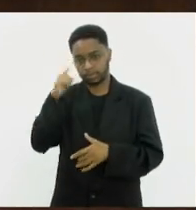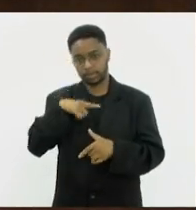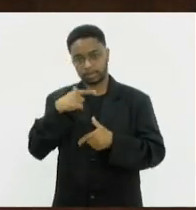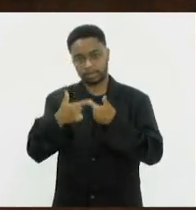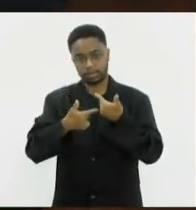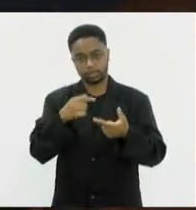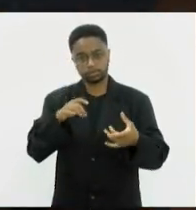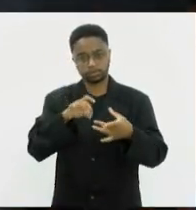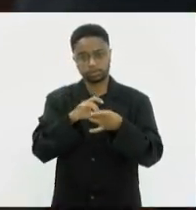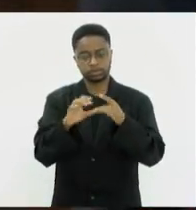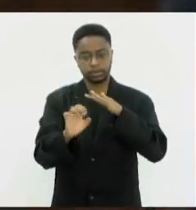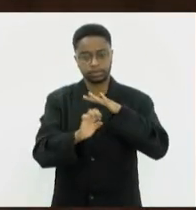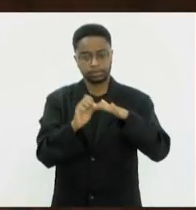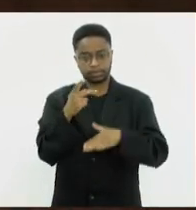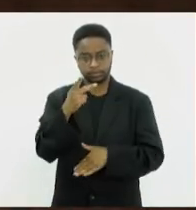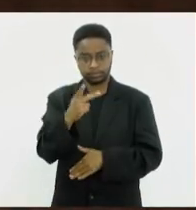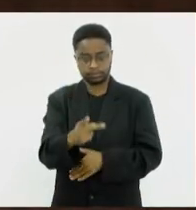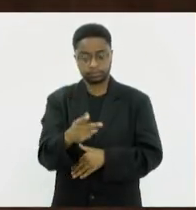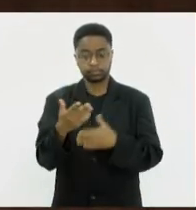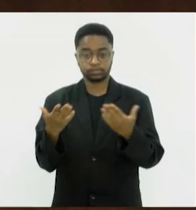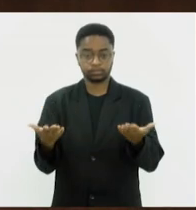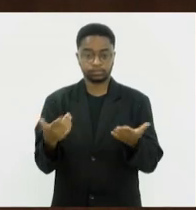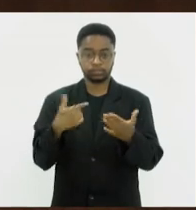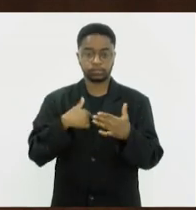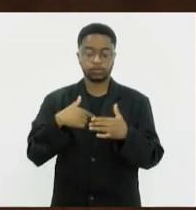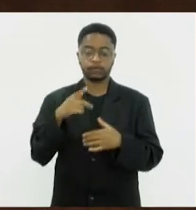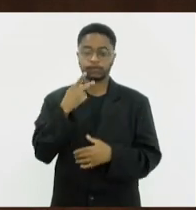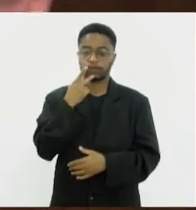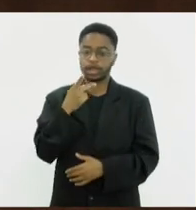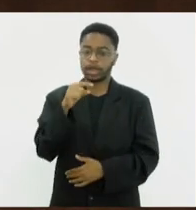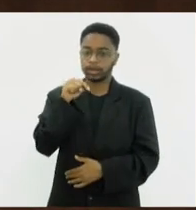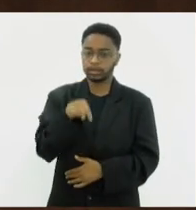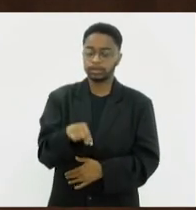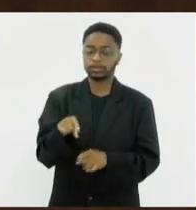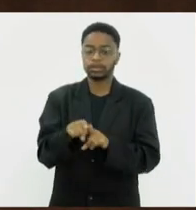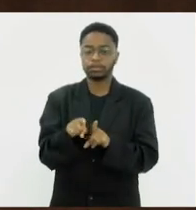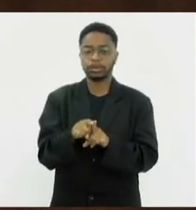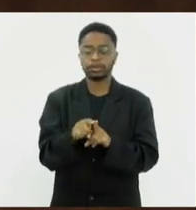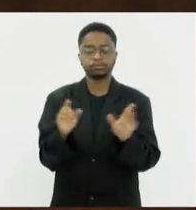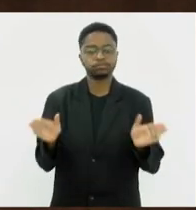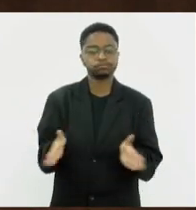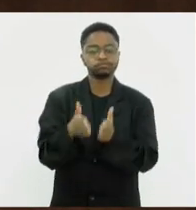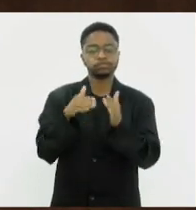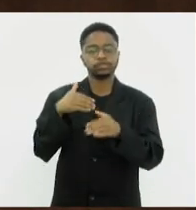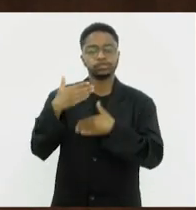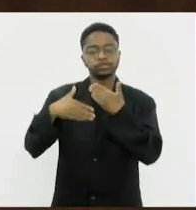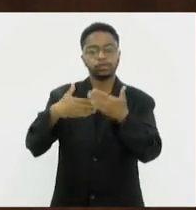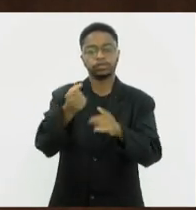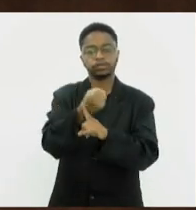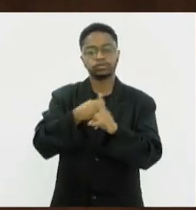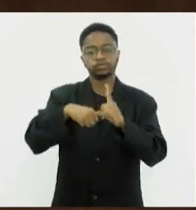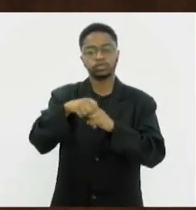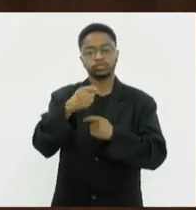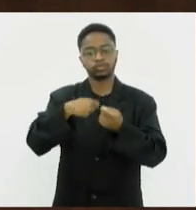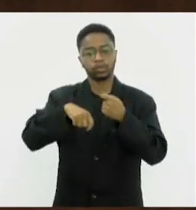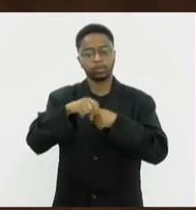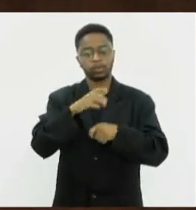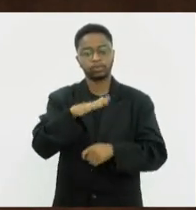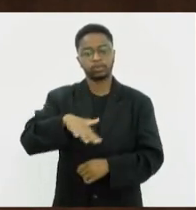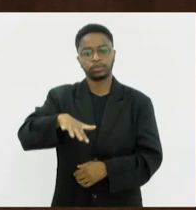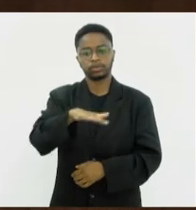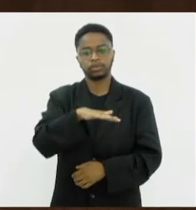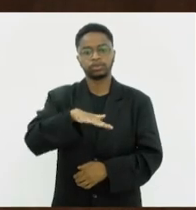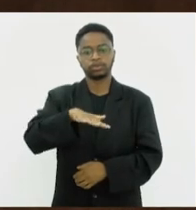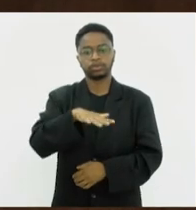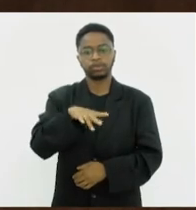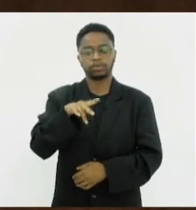empresas. Então, eu venho aqui falar, além de levar o desenvolvimento socioeconômico para toda a região do